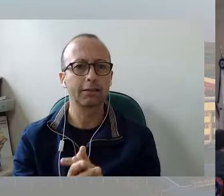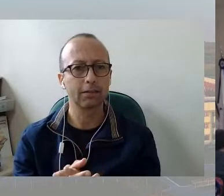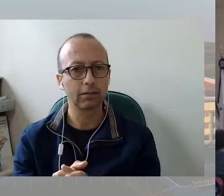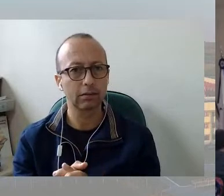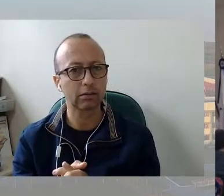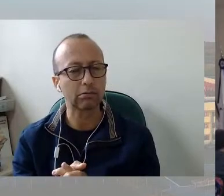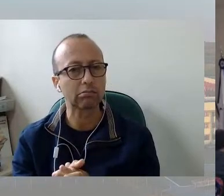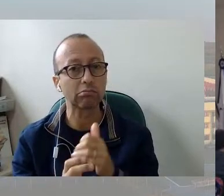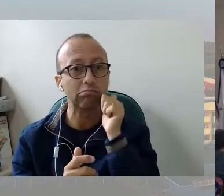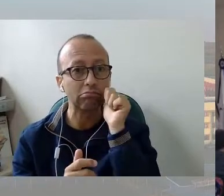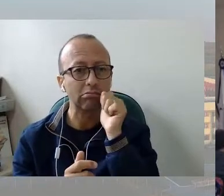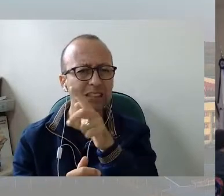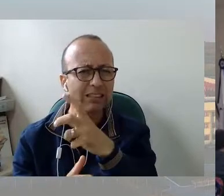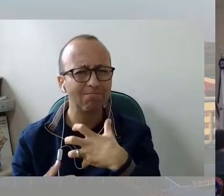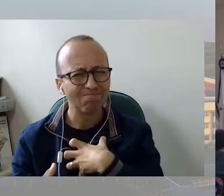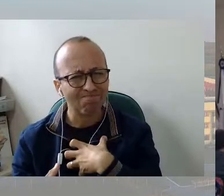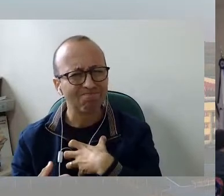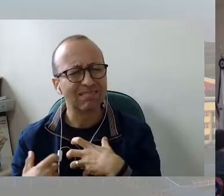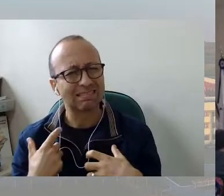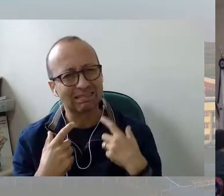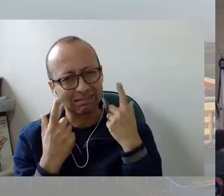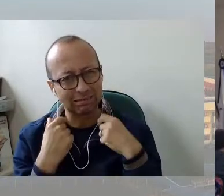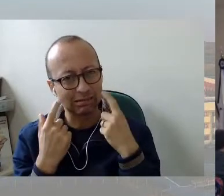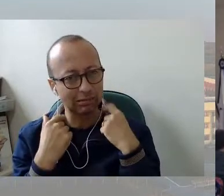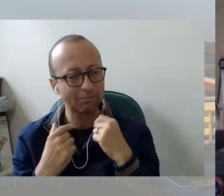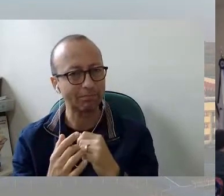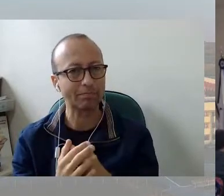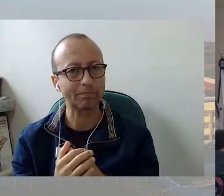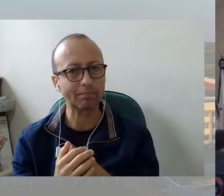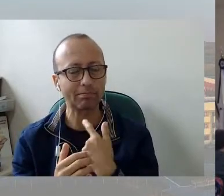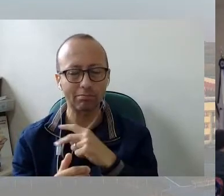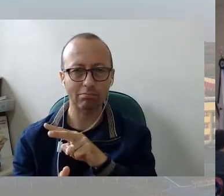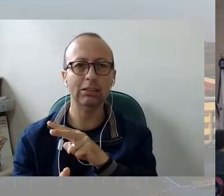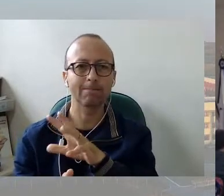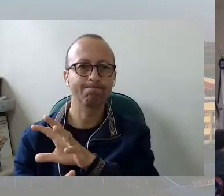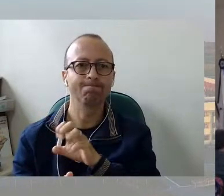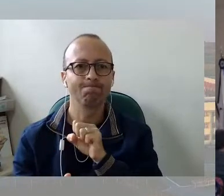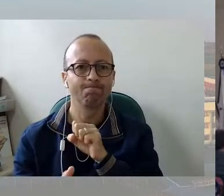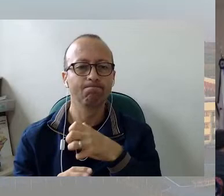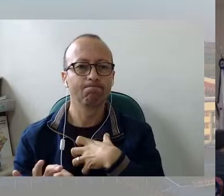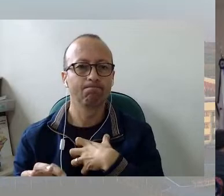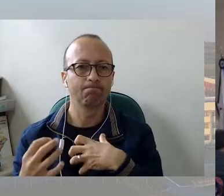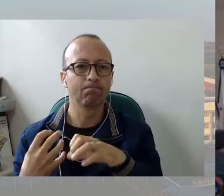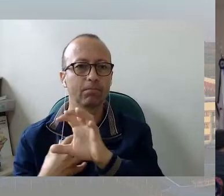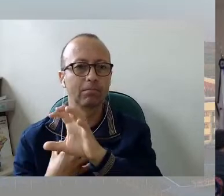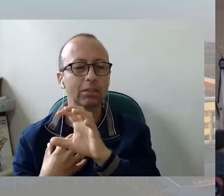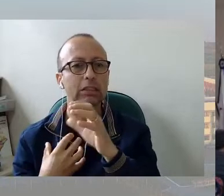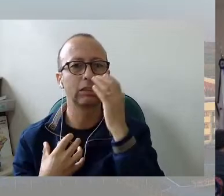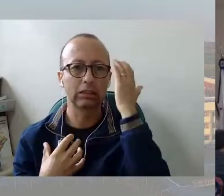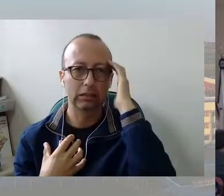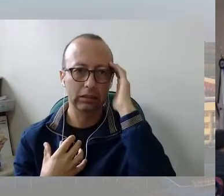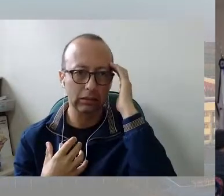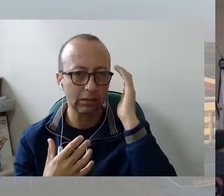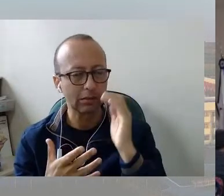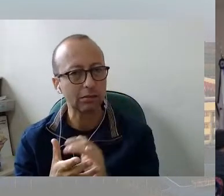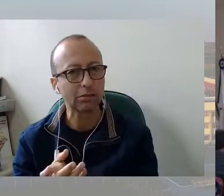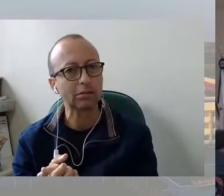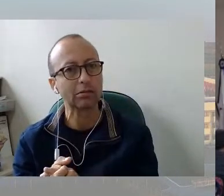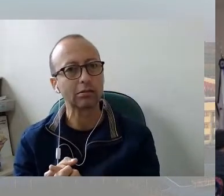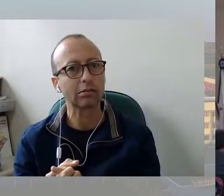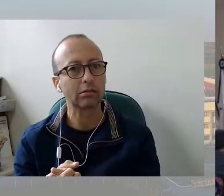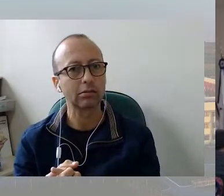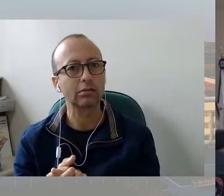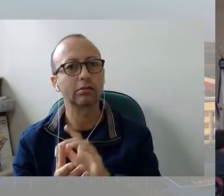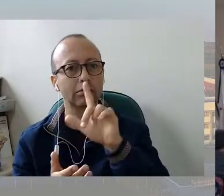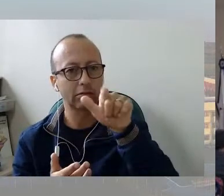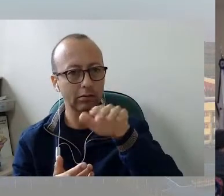elas sentiram aquela dor. Aí sim, aí a dor chegou a mim. Aí eu entendi. No mesmo dia eu fui conversar